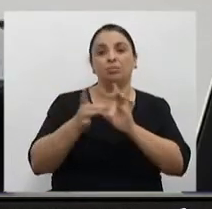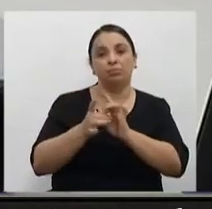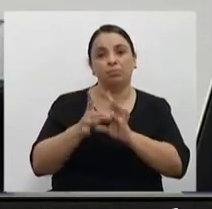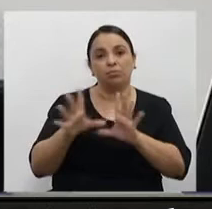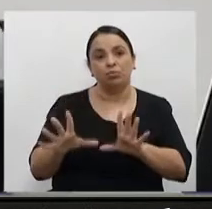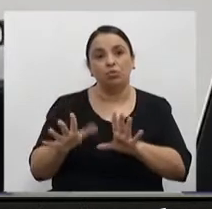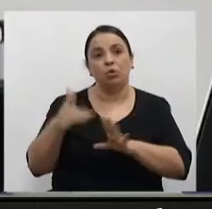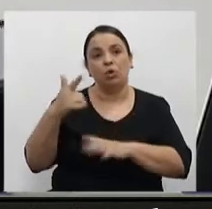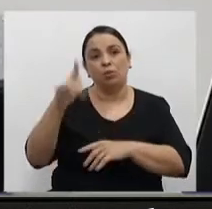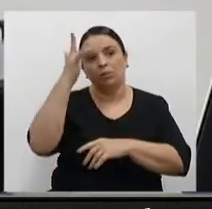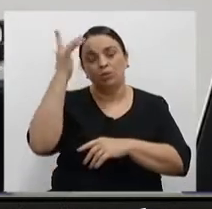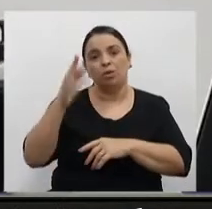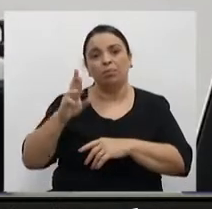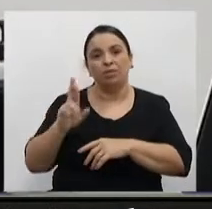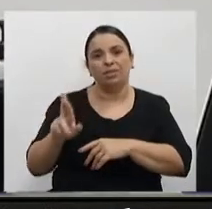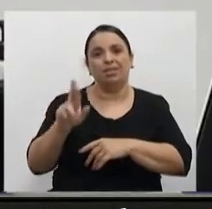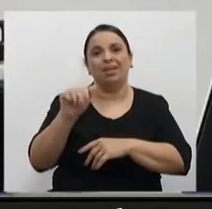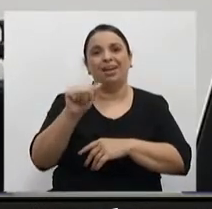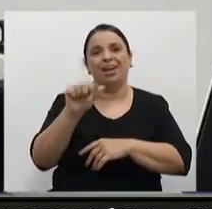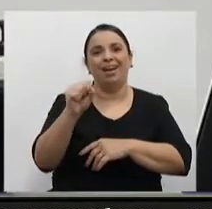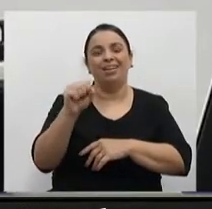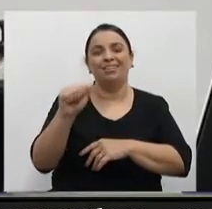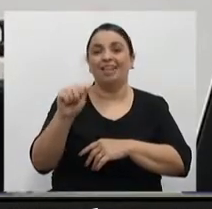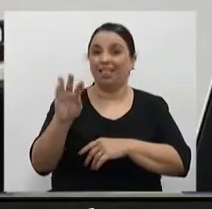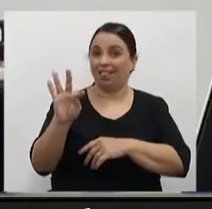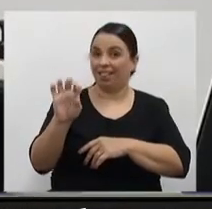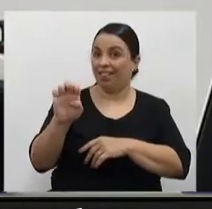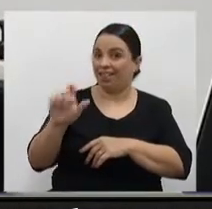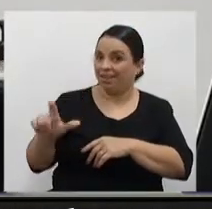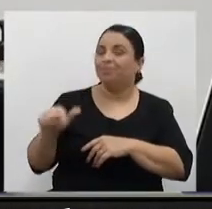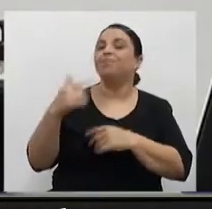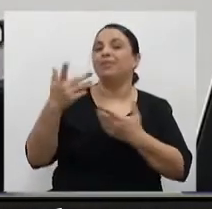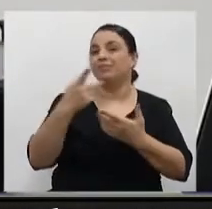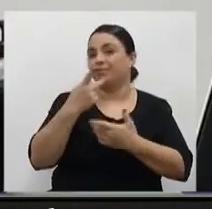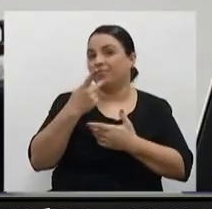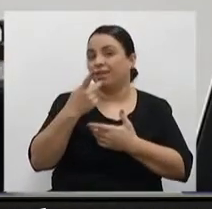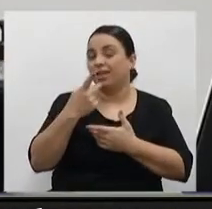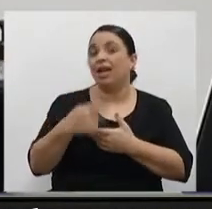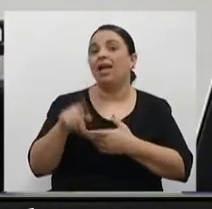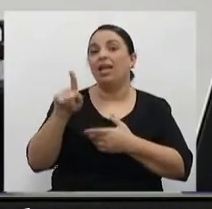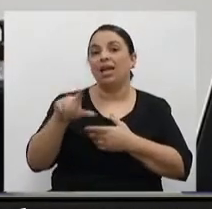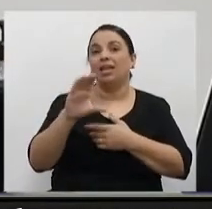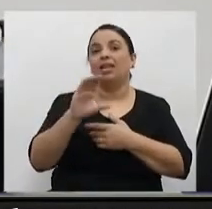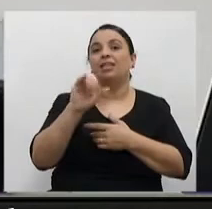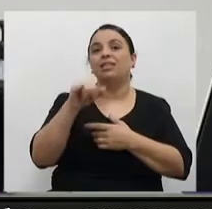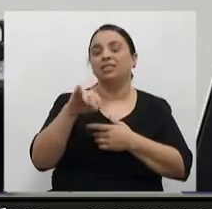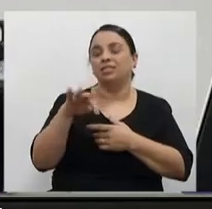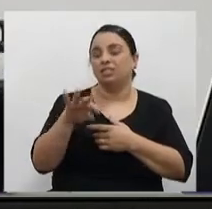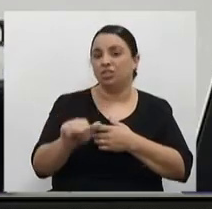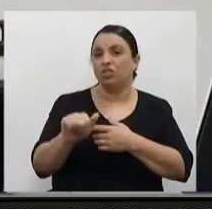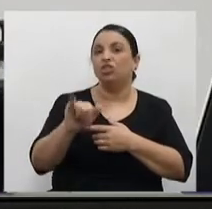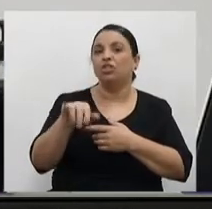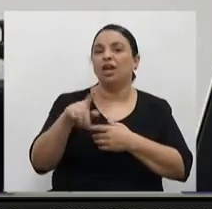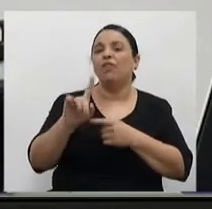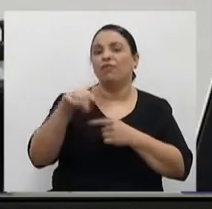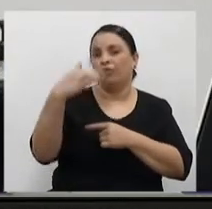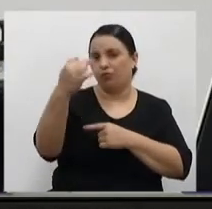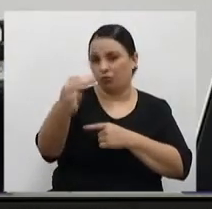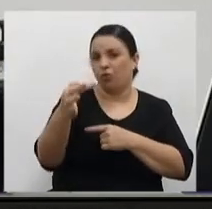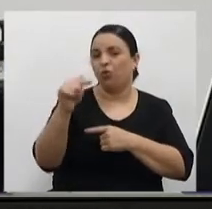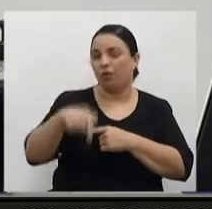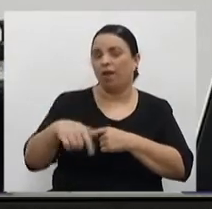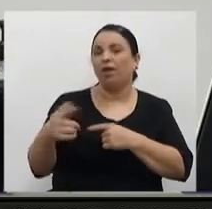Azateia fizesse o uso da palavra, mas Cíntia já esteve aqui e estará novamente em várias oportunidades. Cíntia também é uma